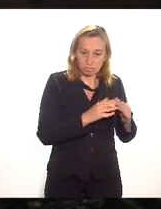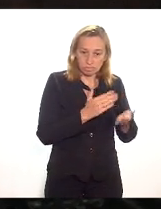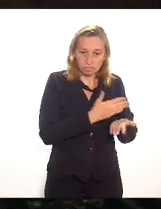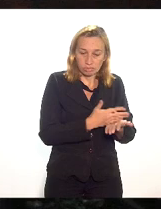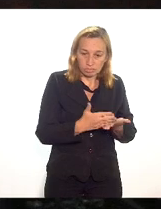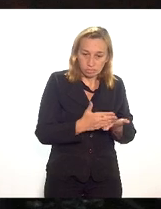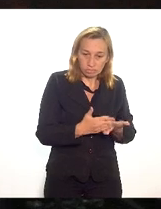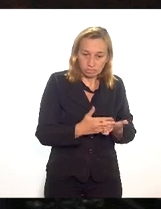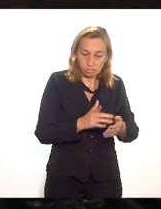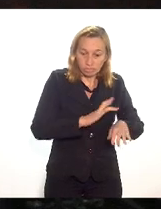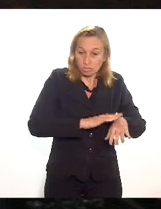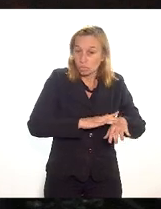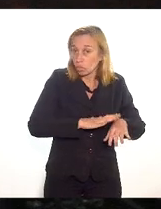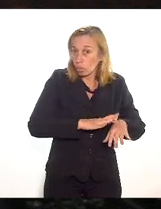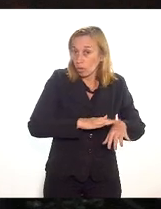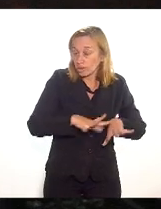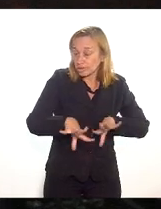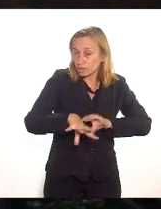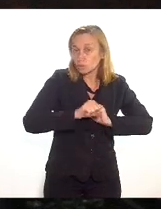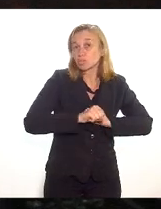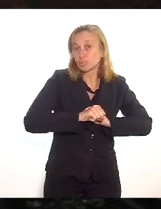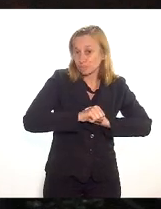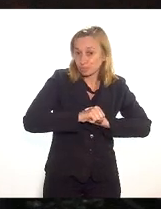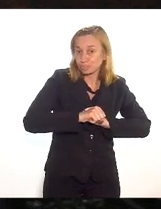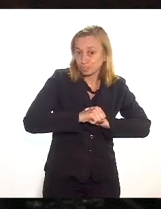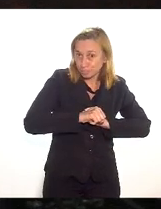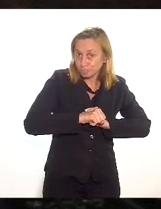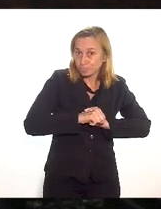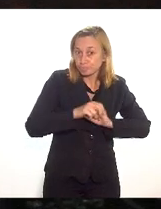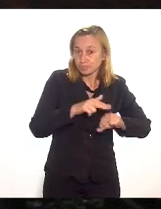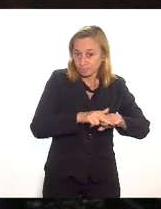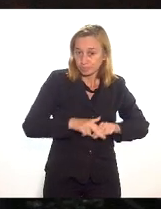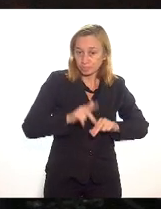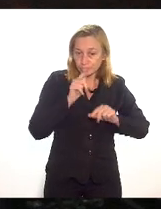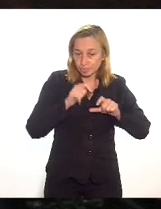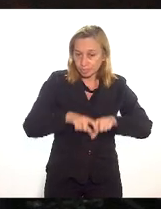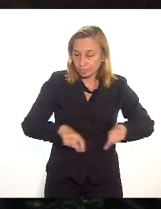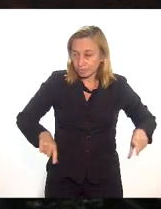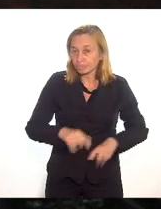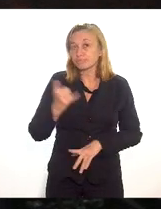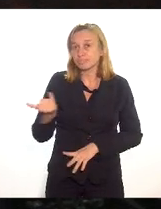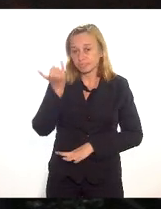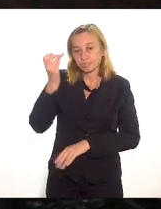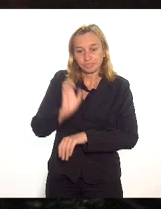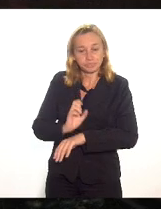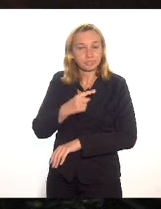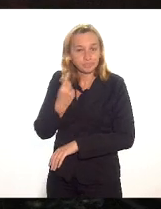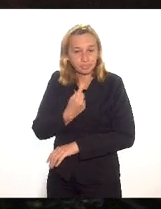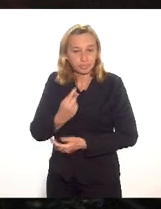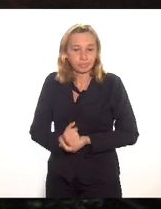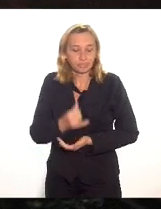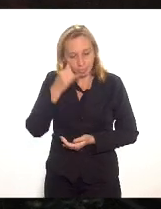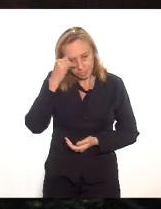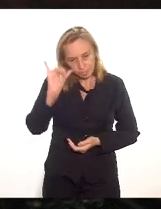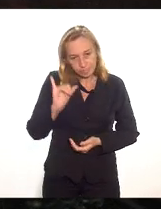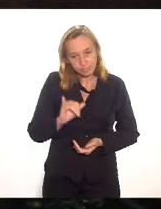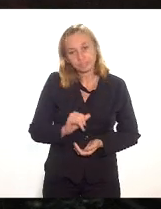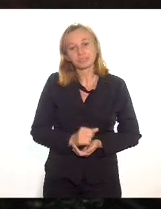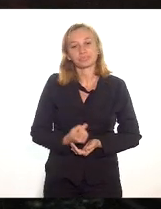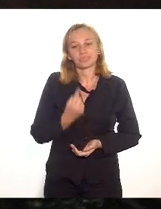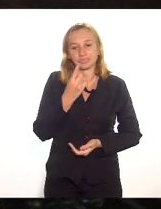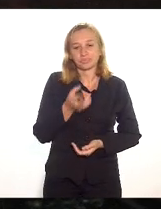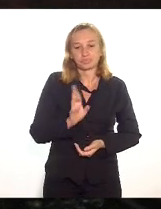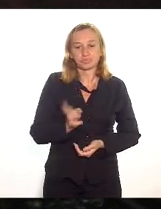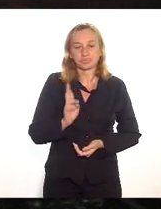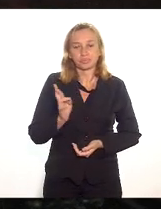começa a ter doença, que através disso, por isso o saneamento básico é importante no nosso Estado, porque você evita muito, a cada um real